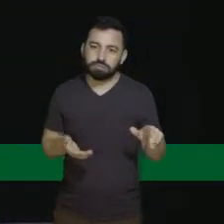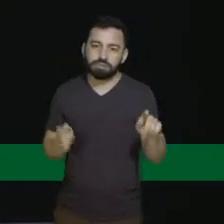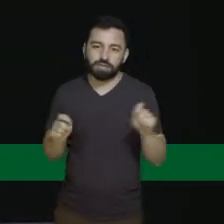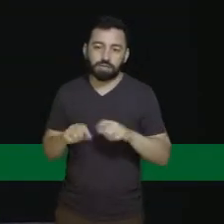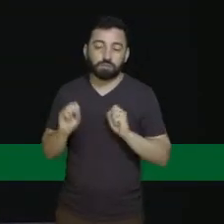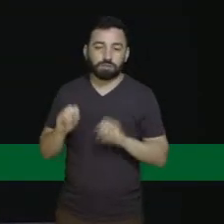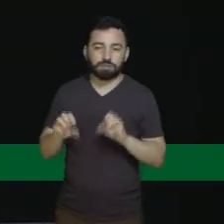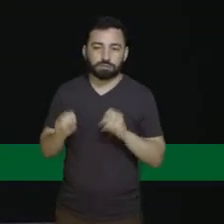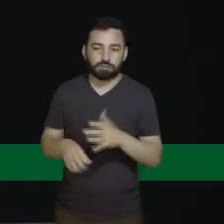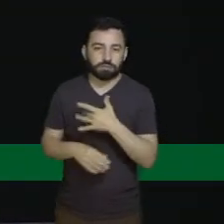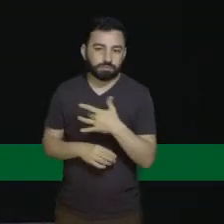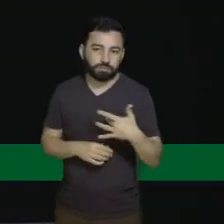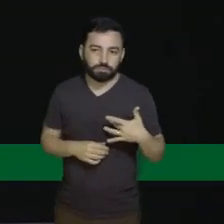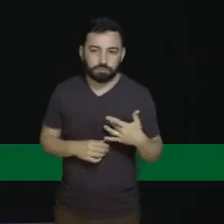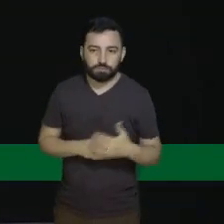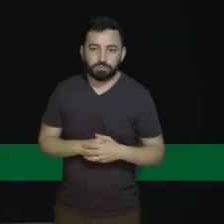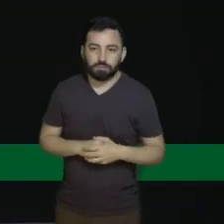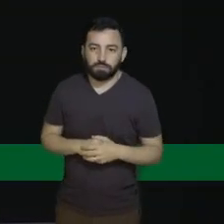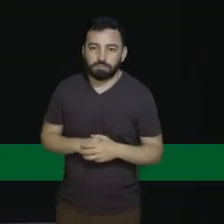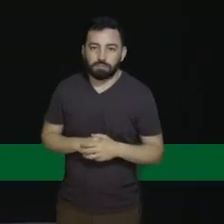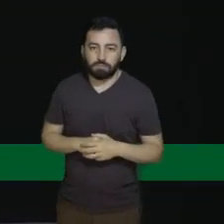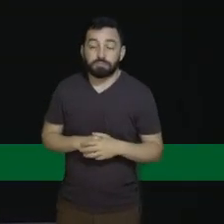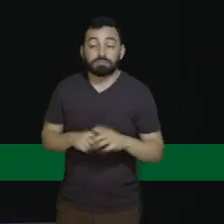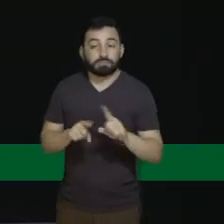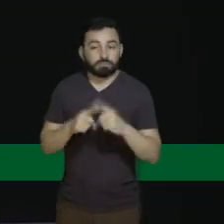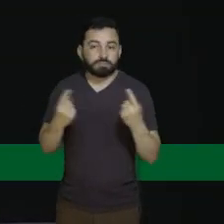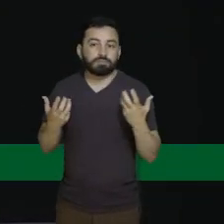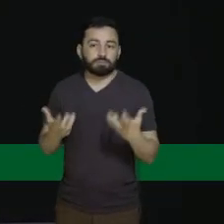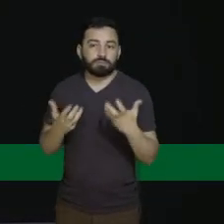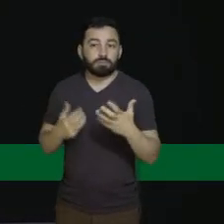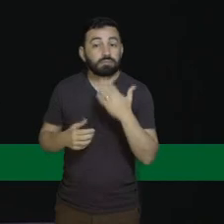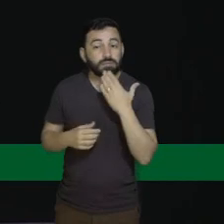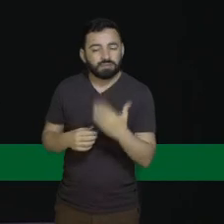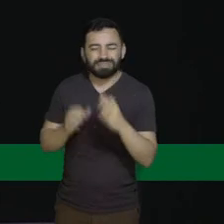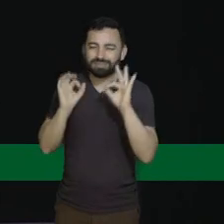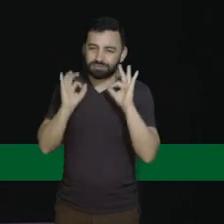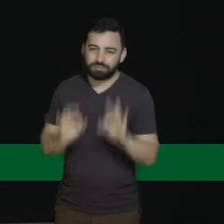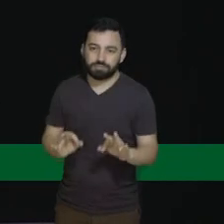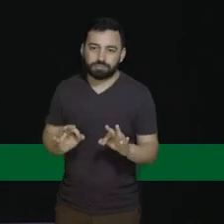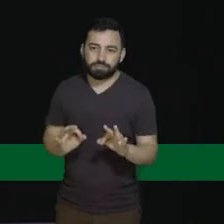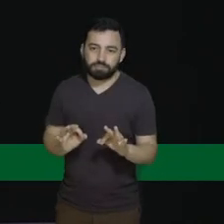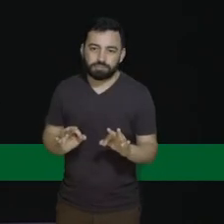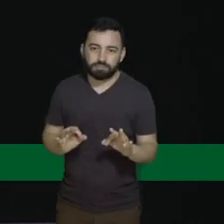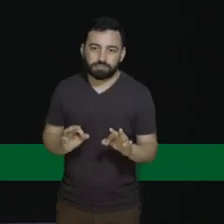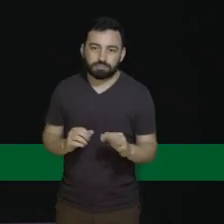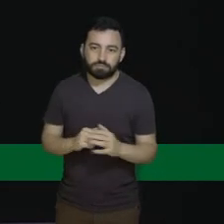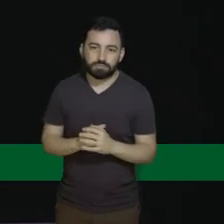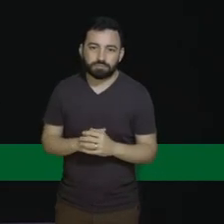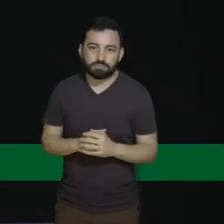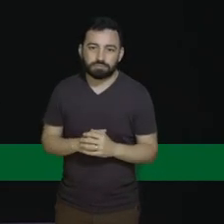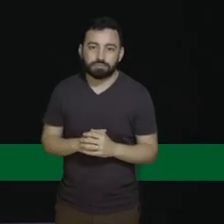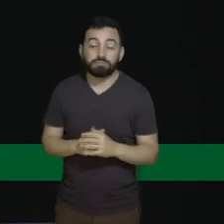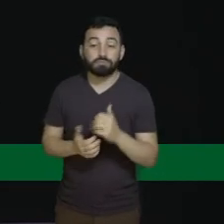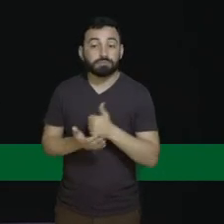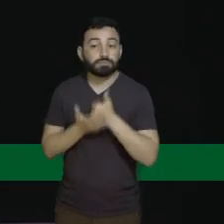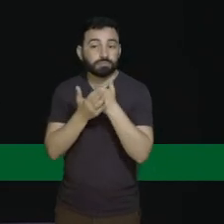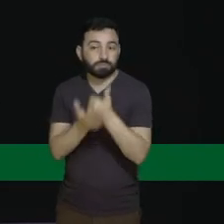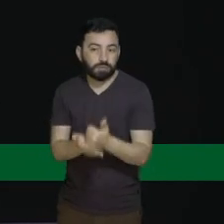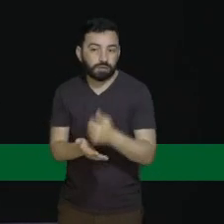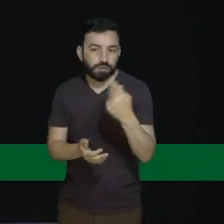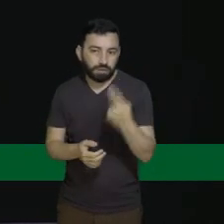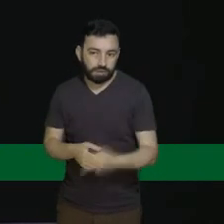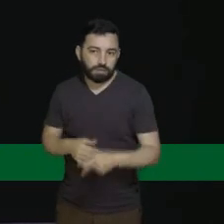saúde. Então, queremos pedir, temos certeza que o apoio desta casa